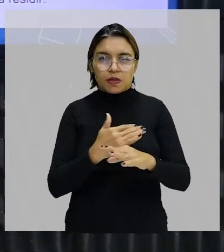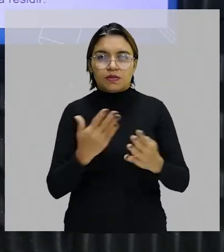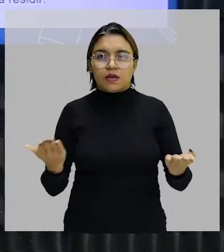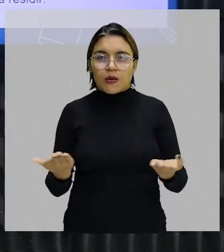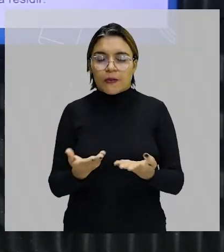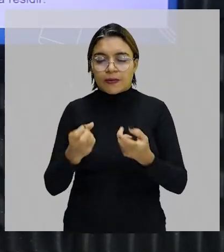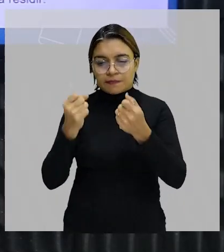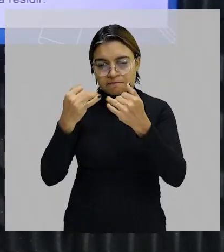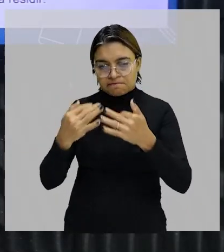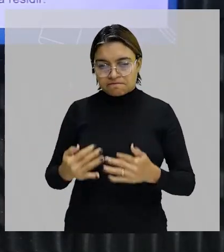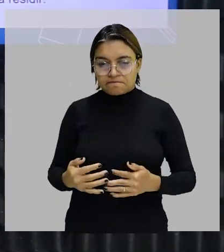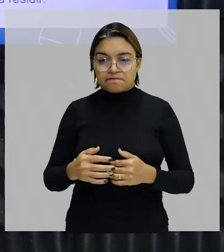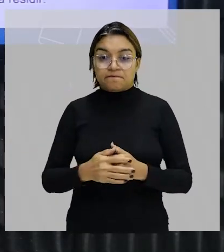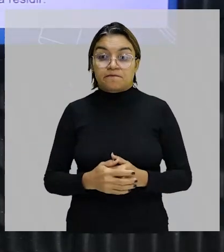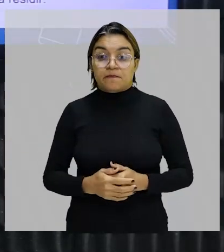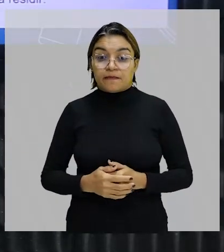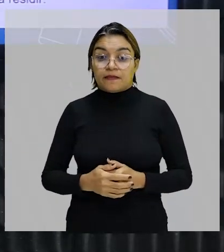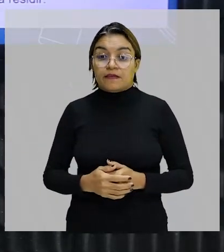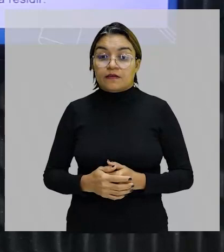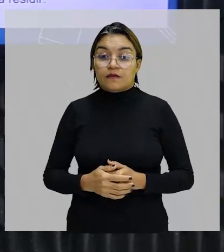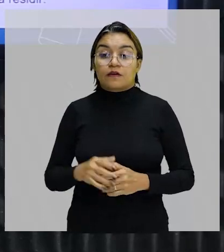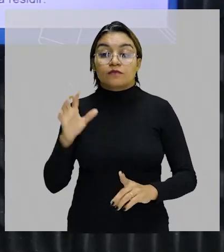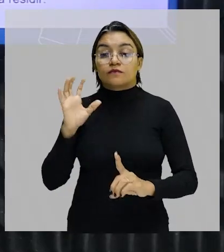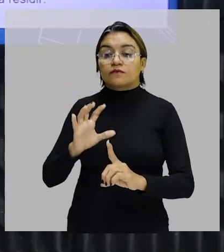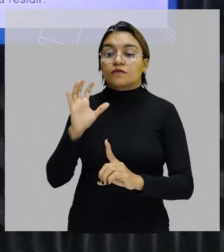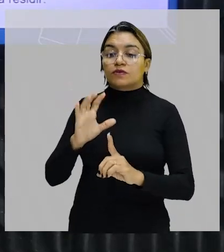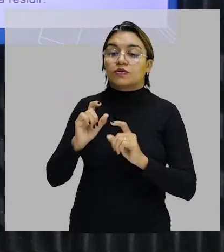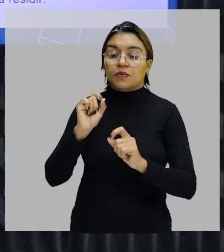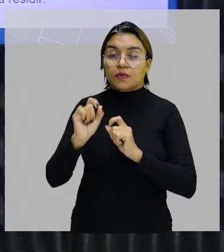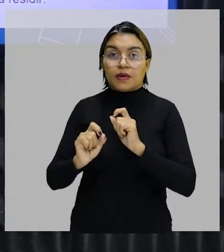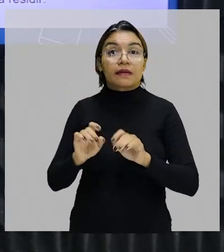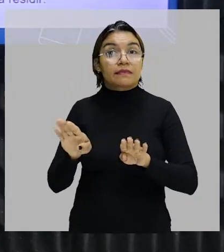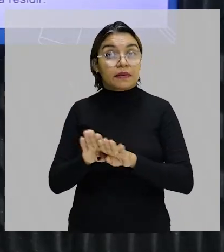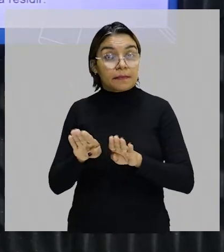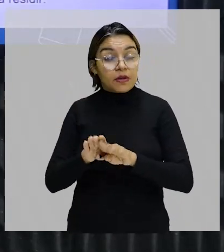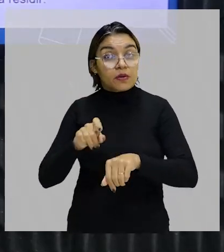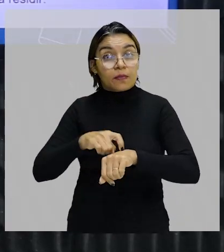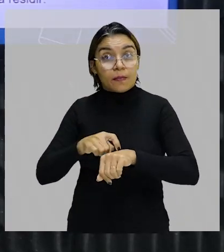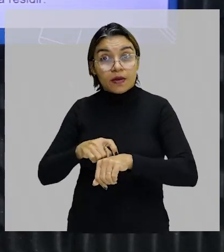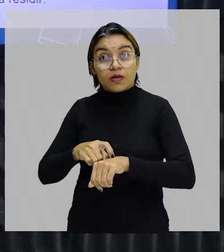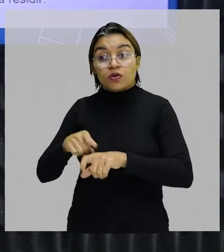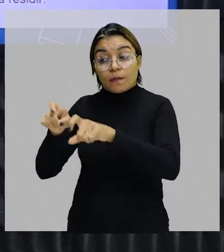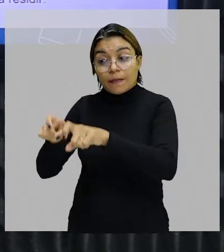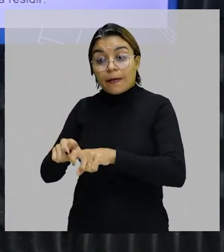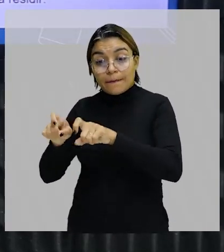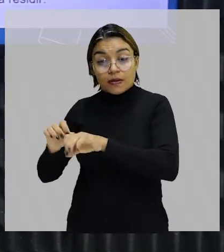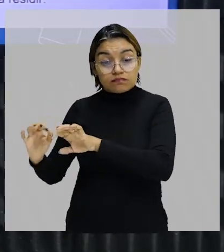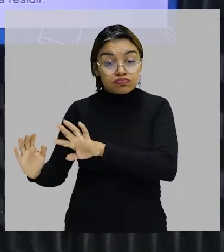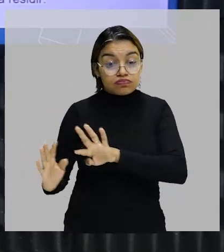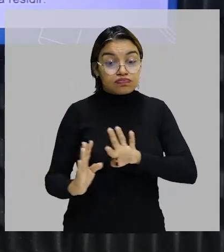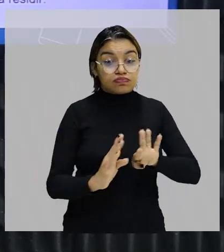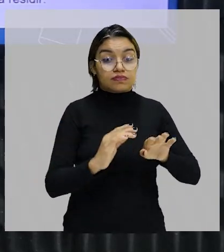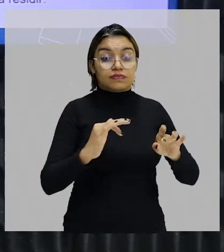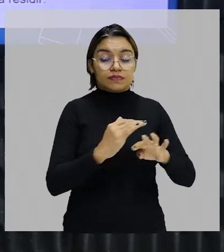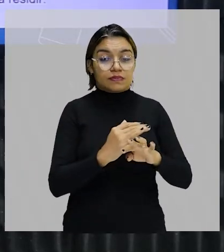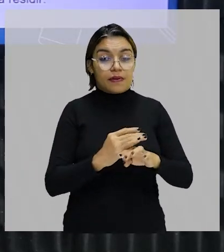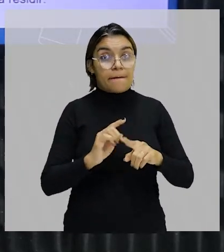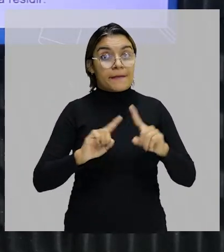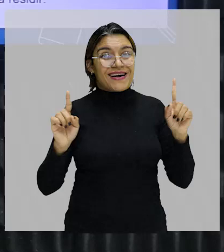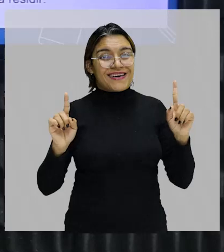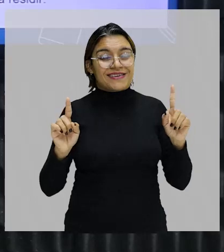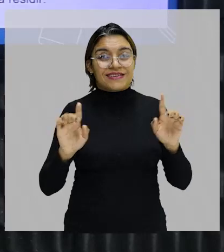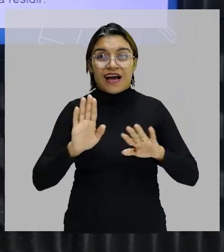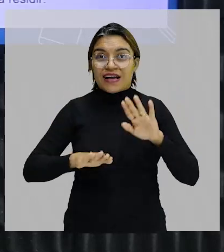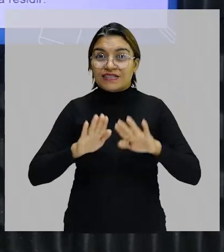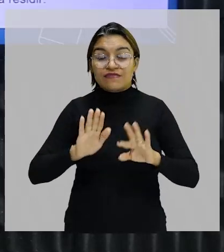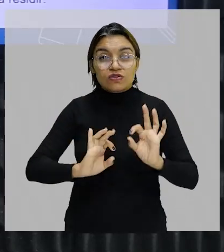muitos dos problemas urbanos eles são motivados também pelo êxodo rural, mas principalmente pelo crescimento não planejado